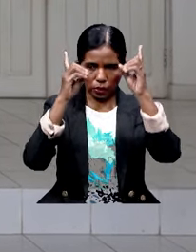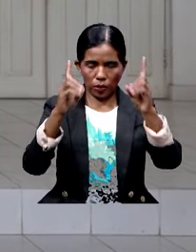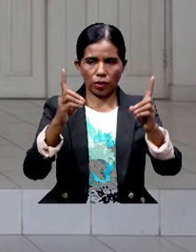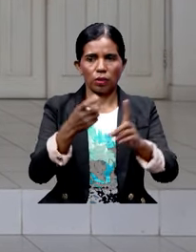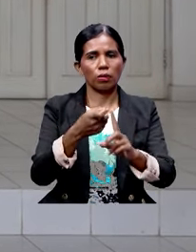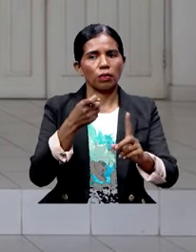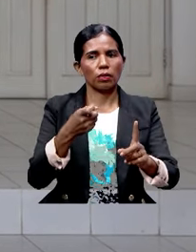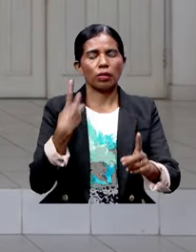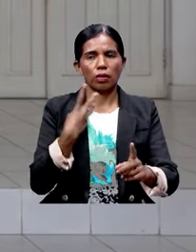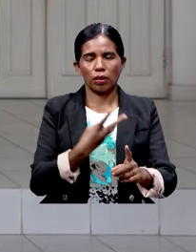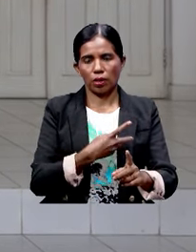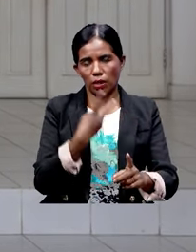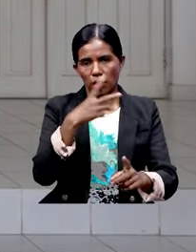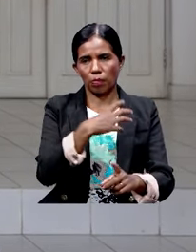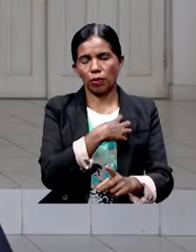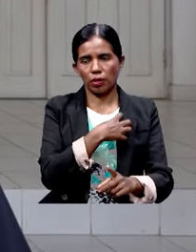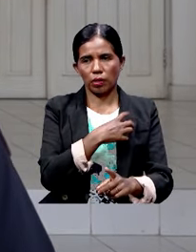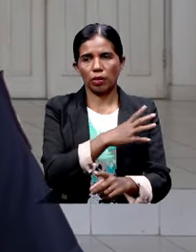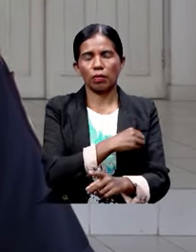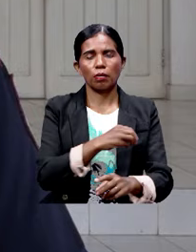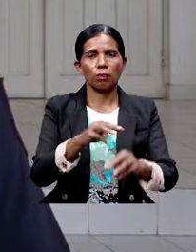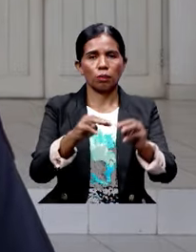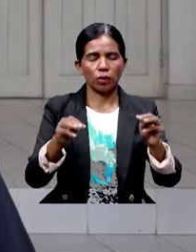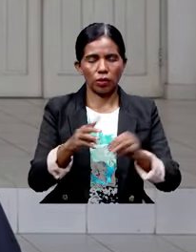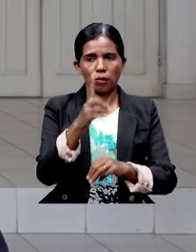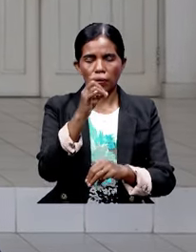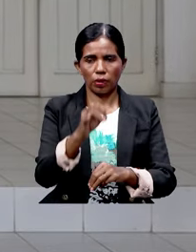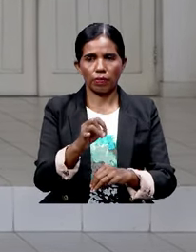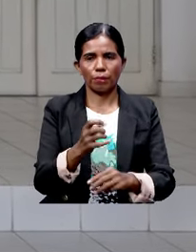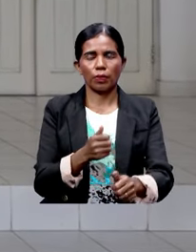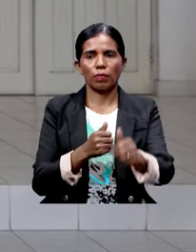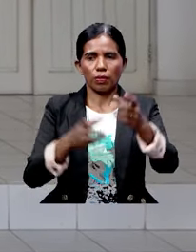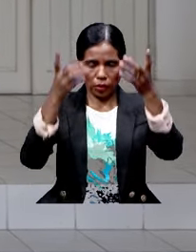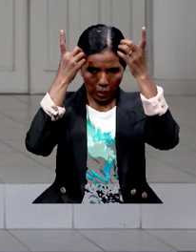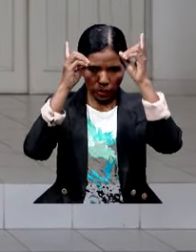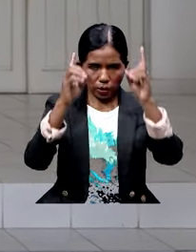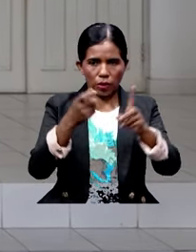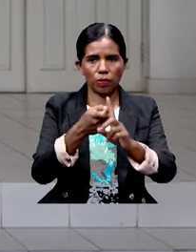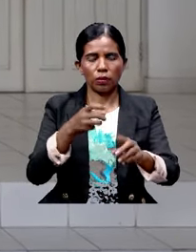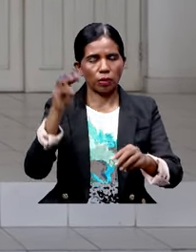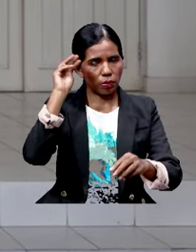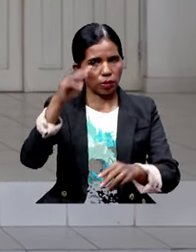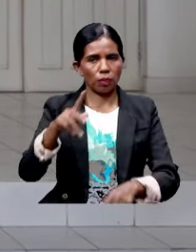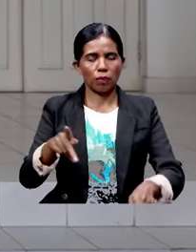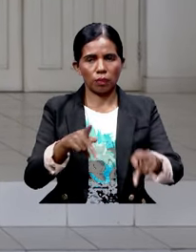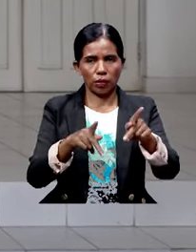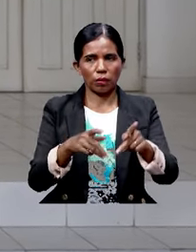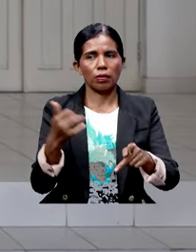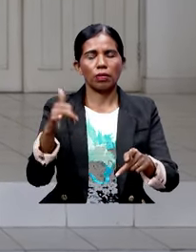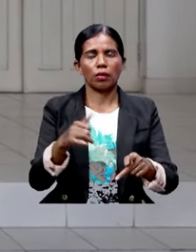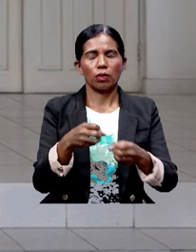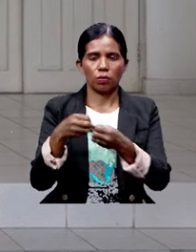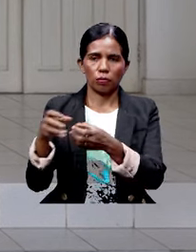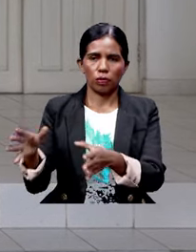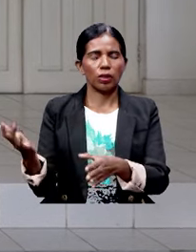pa itene parte hosi PNTL ne komando Municipio di Lili. Basei ba decision hosi Ministeri Publiko onne maka liberta